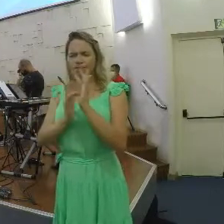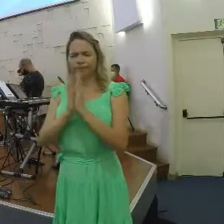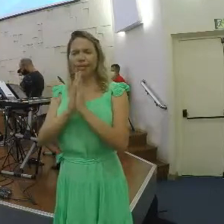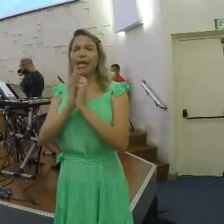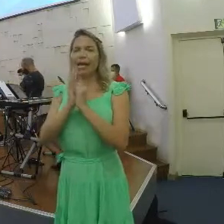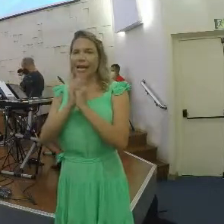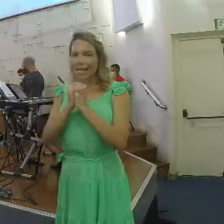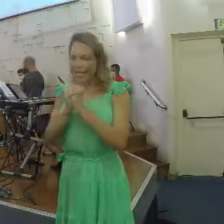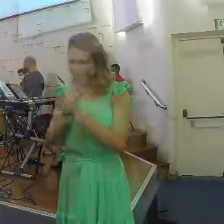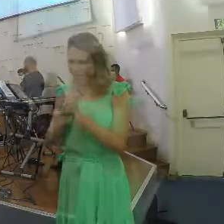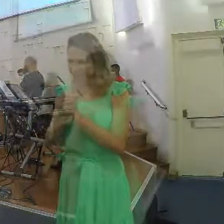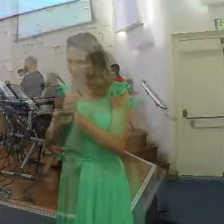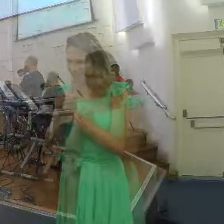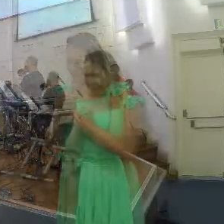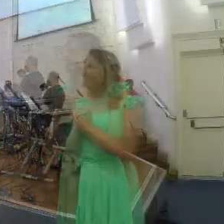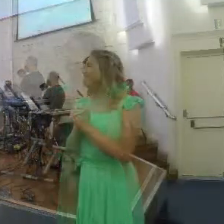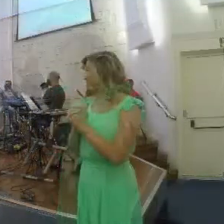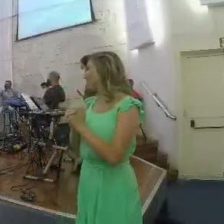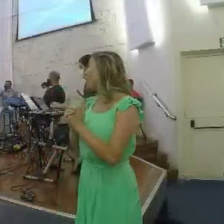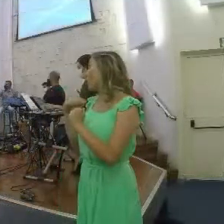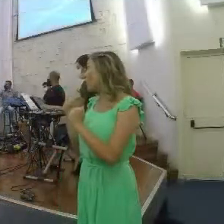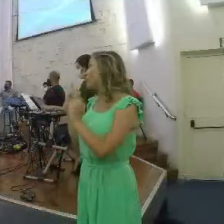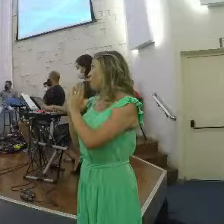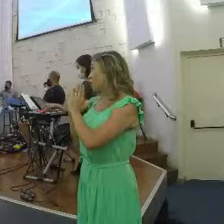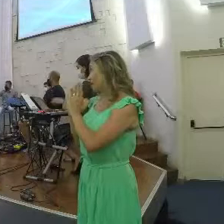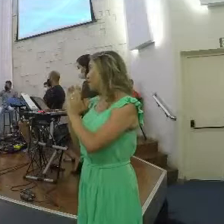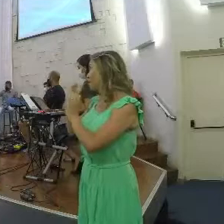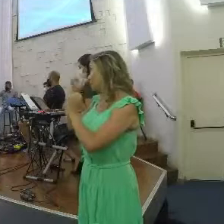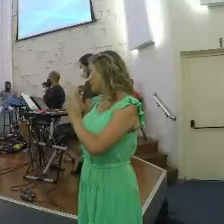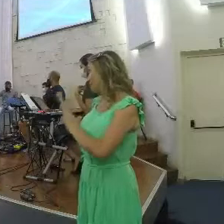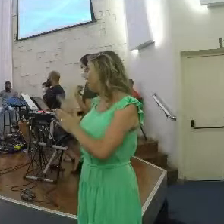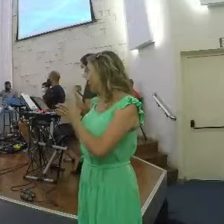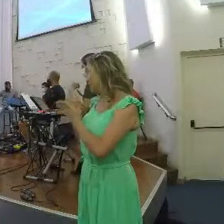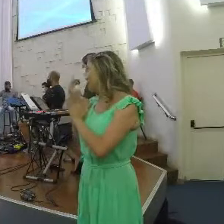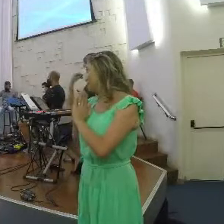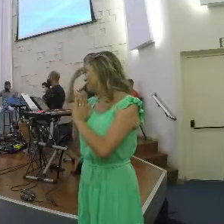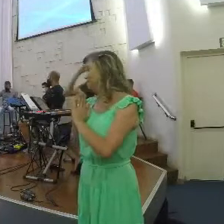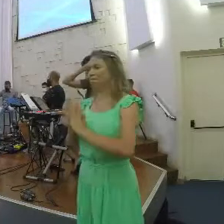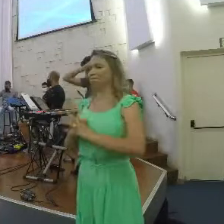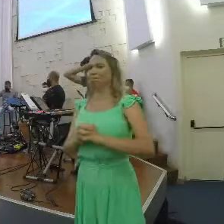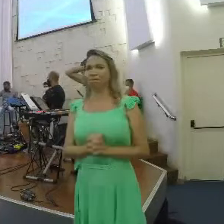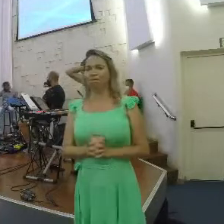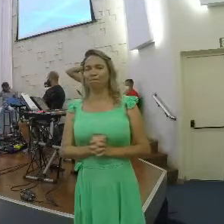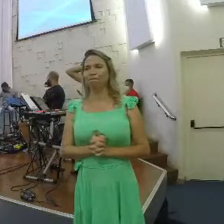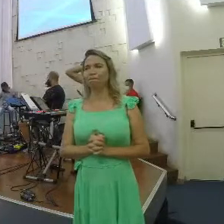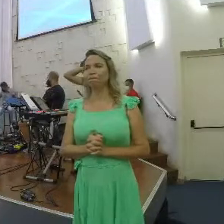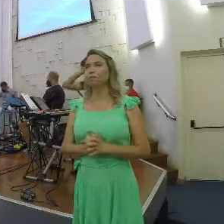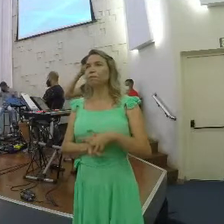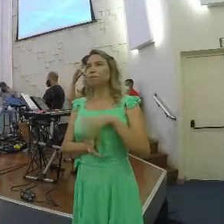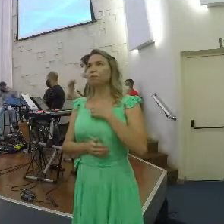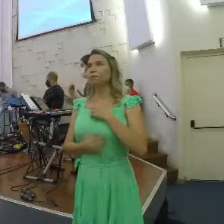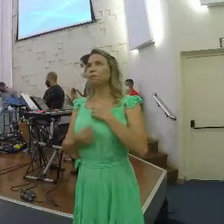amém. Contem com nossas orações, Deus abençoe vocês.